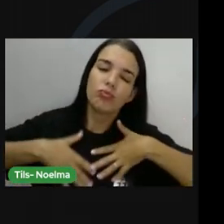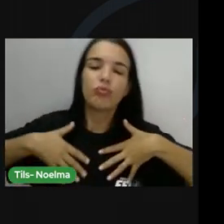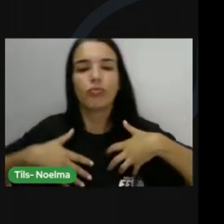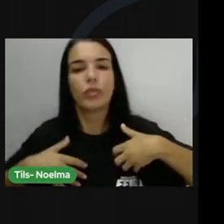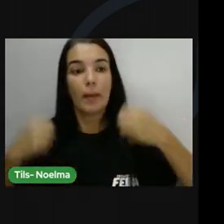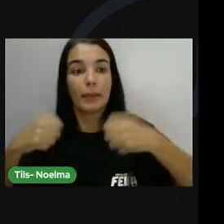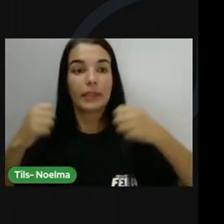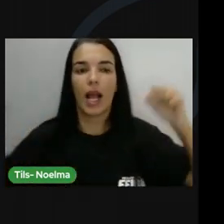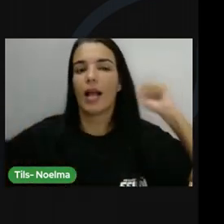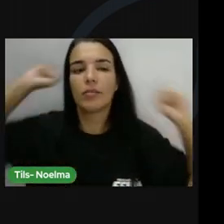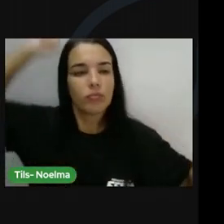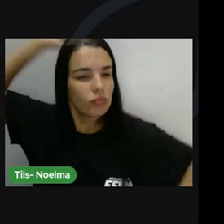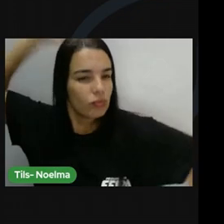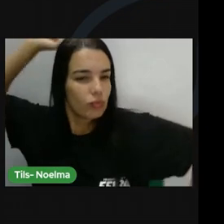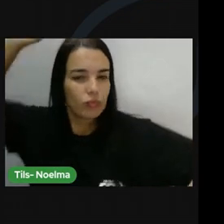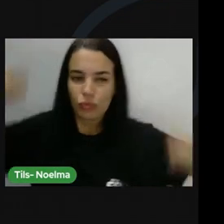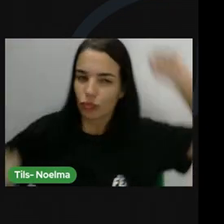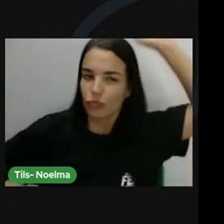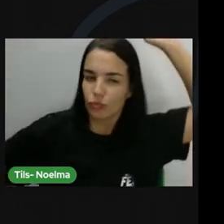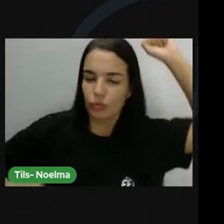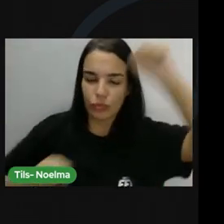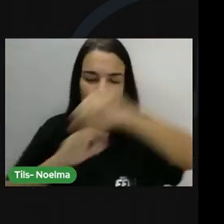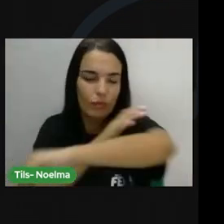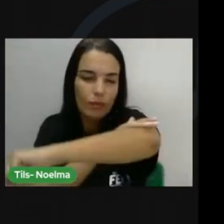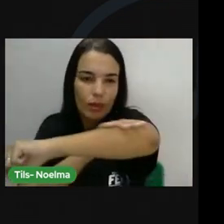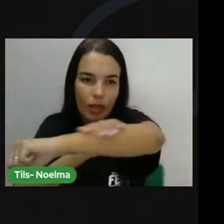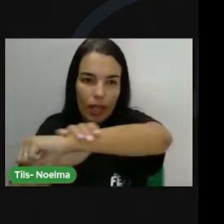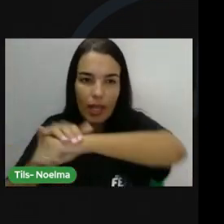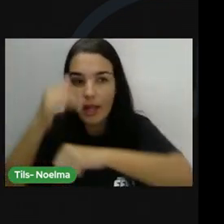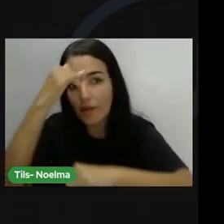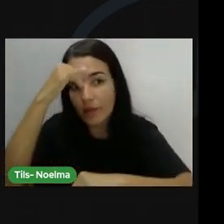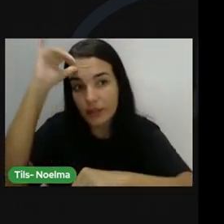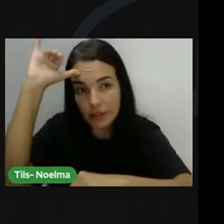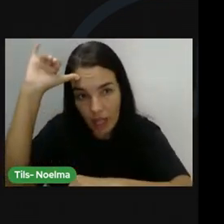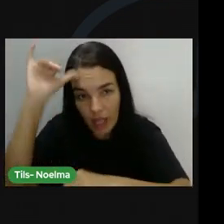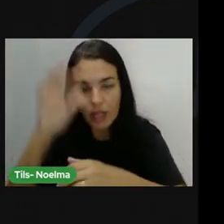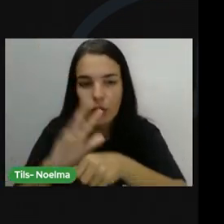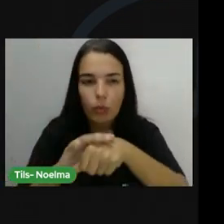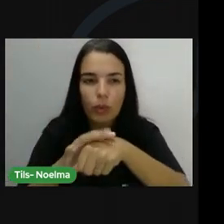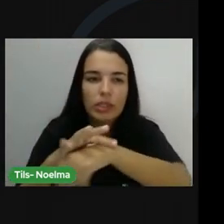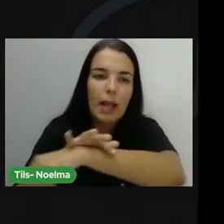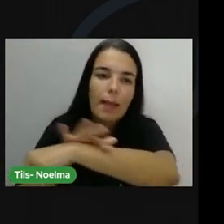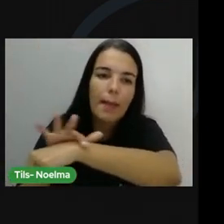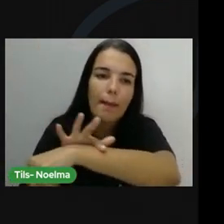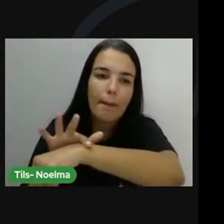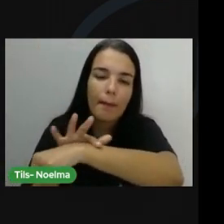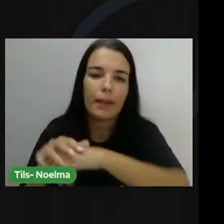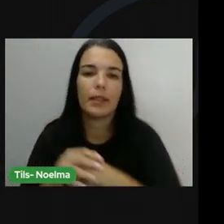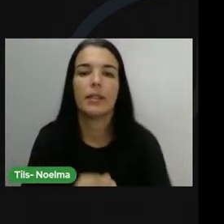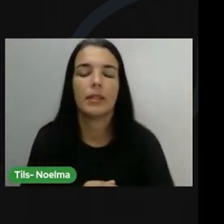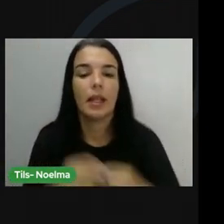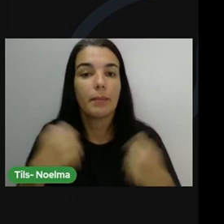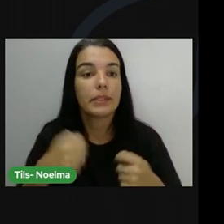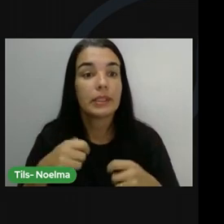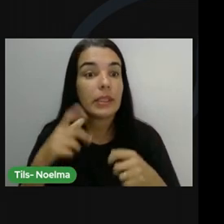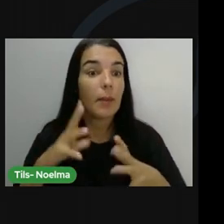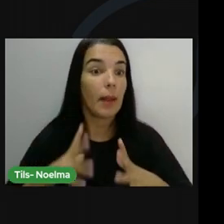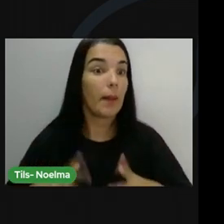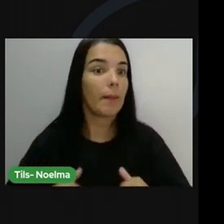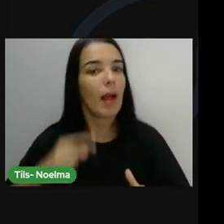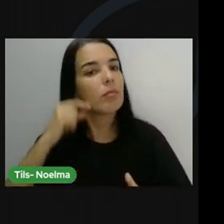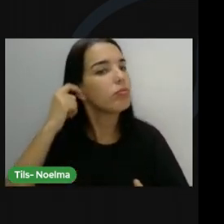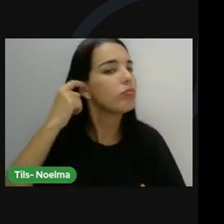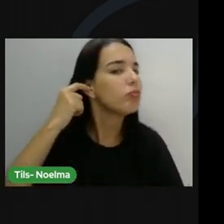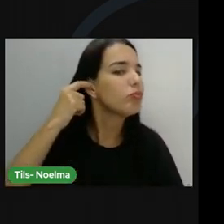enxugar bem para evitar uma doença de pele chamada micose. Também não devemos nos esquecer de limpar os ouvidos,